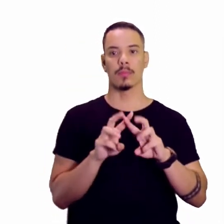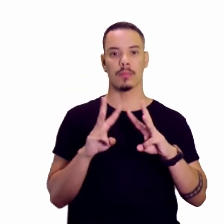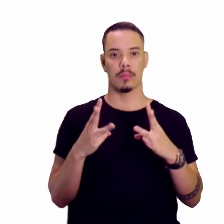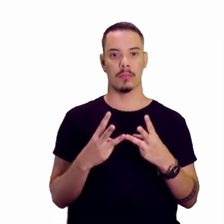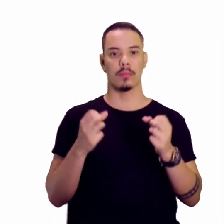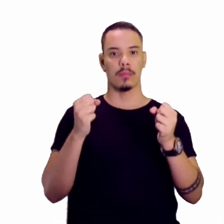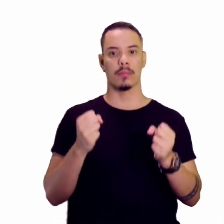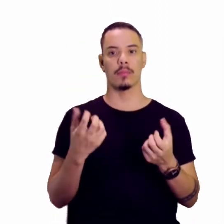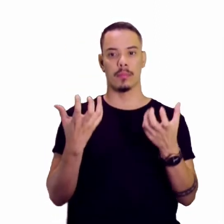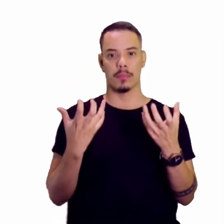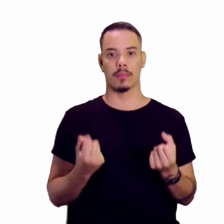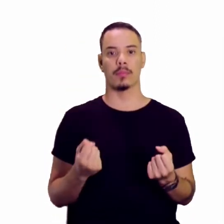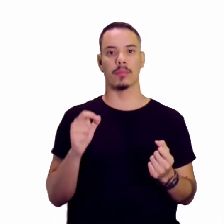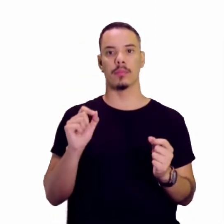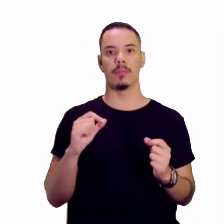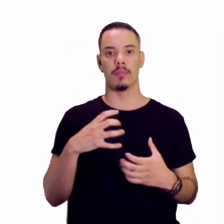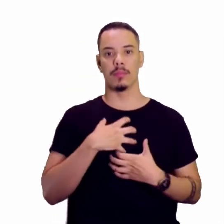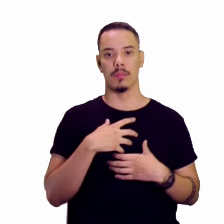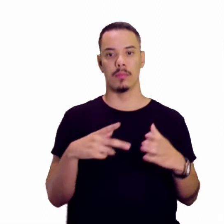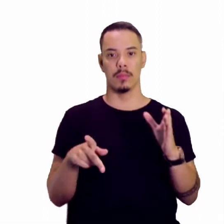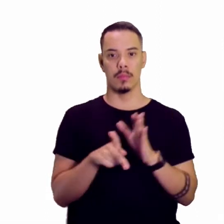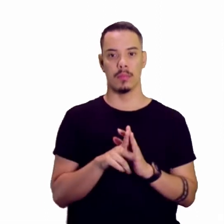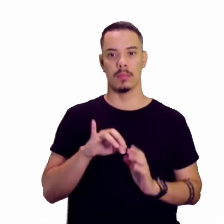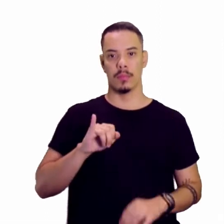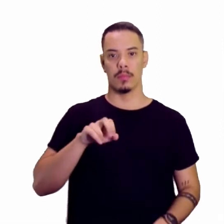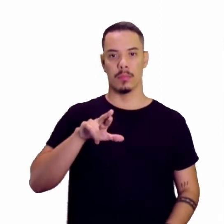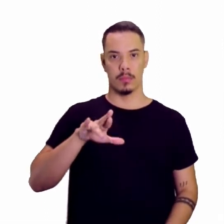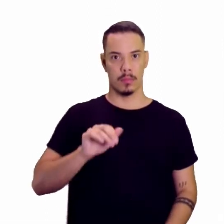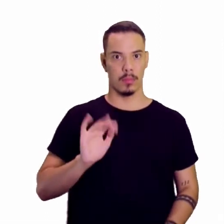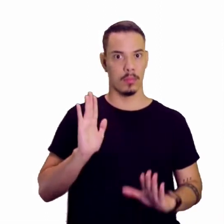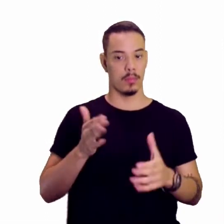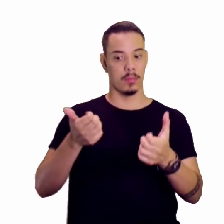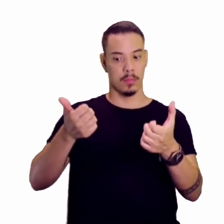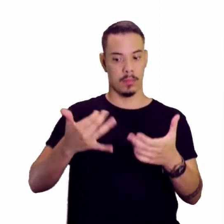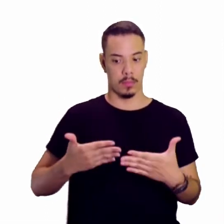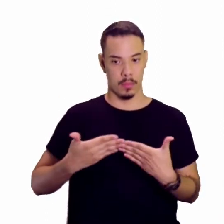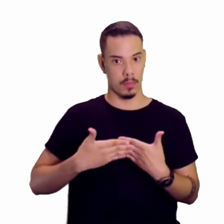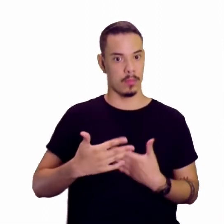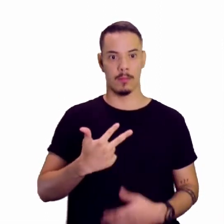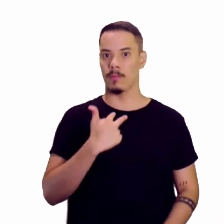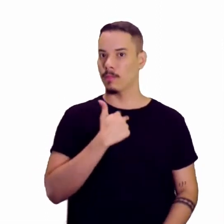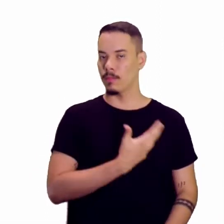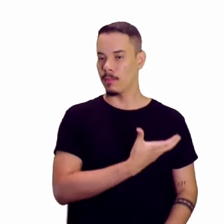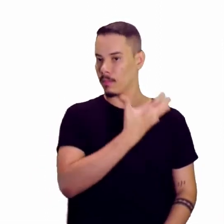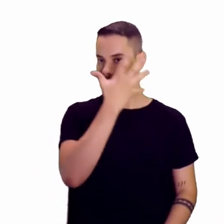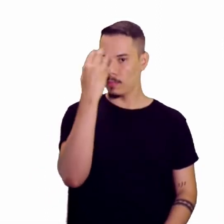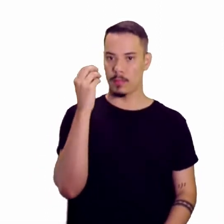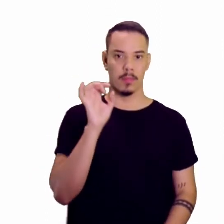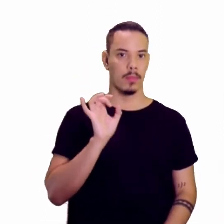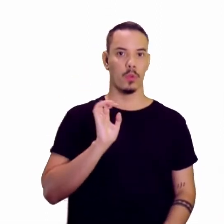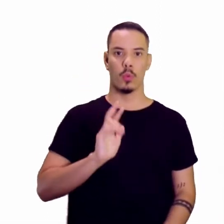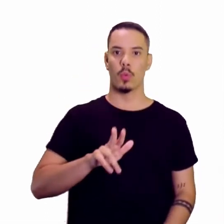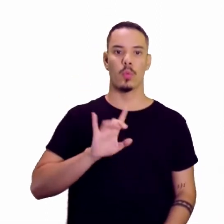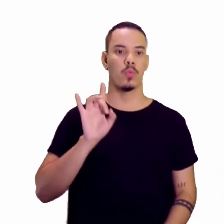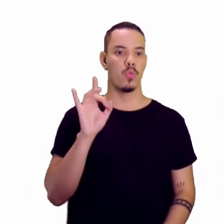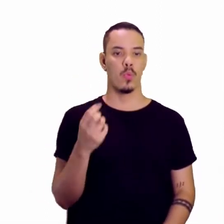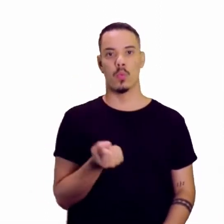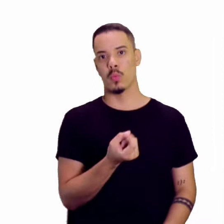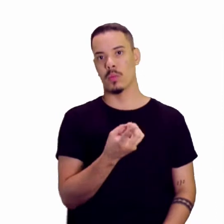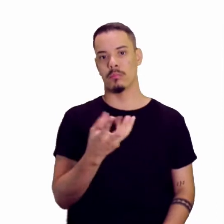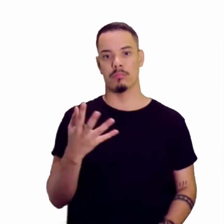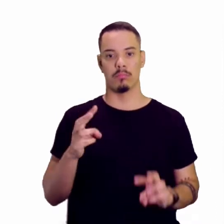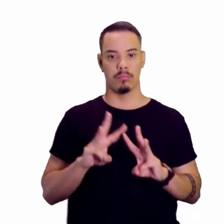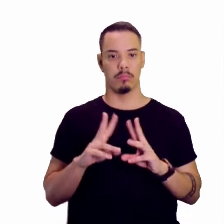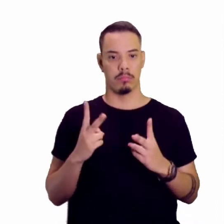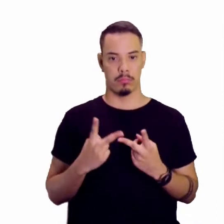ser considerada como uma medida do conceito de inércia. Acabei de falar, né? Não pode esquecer disso. Não é só a quantidade de matéria, que na física a gente